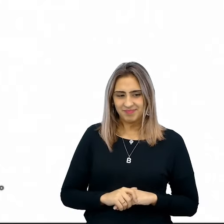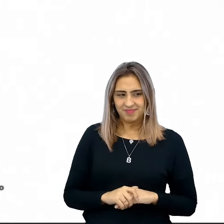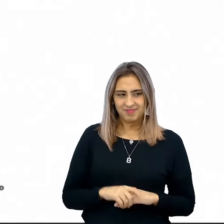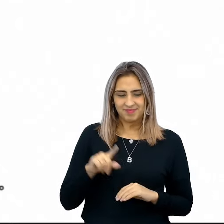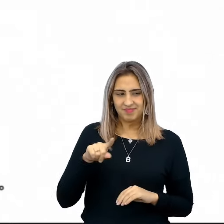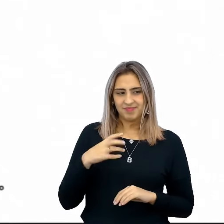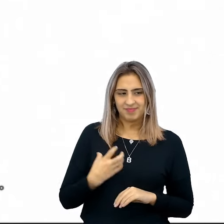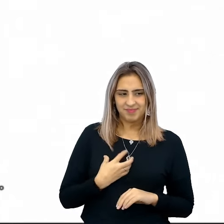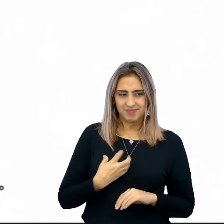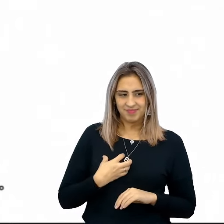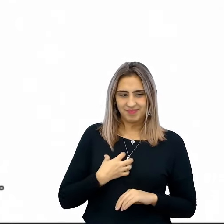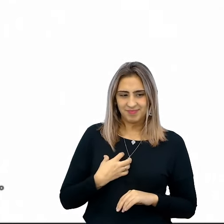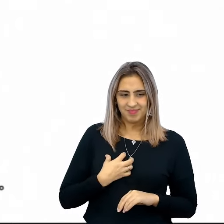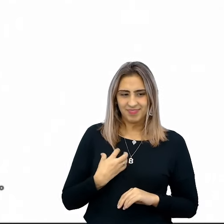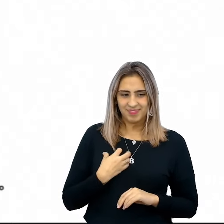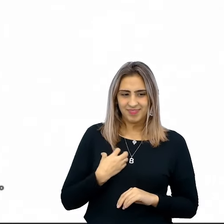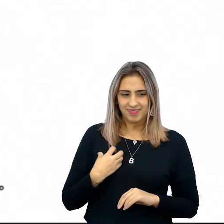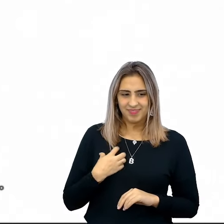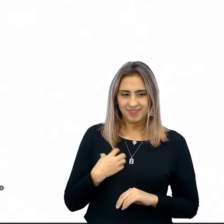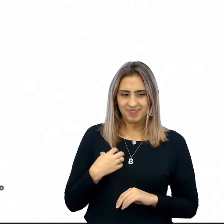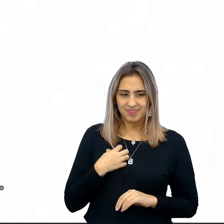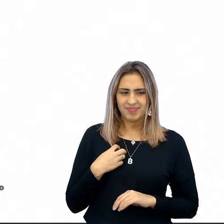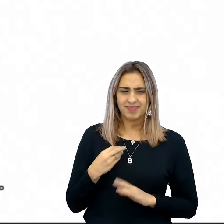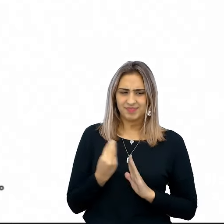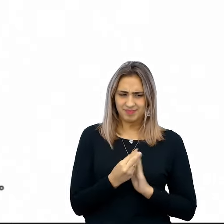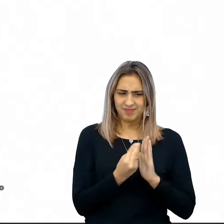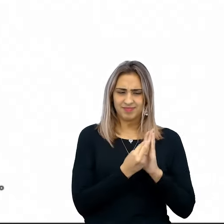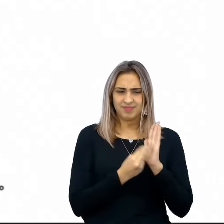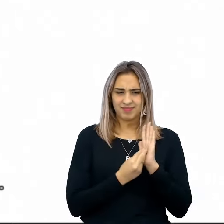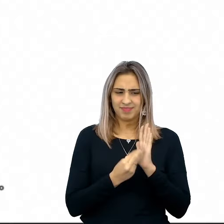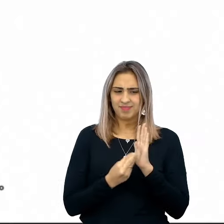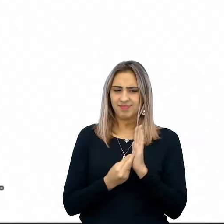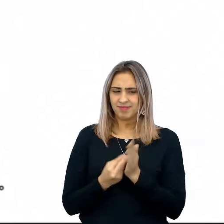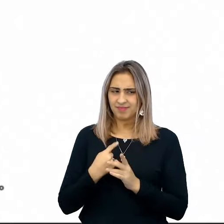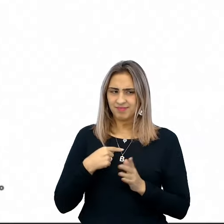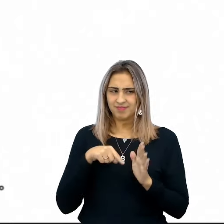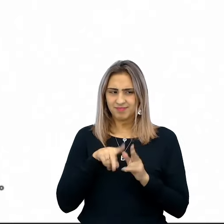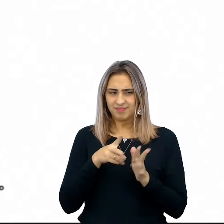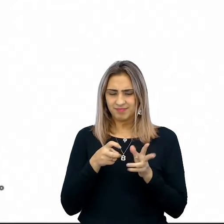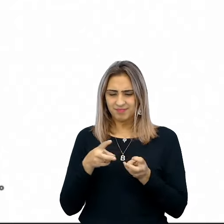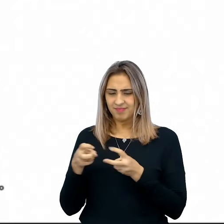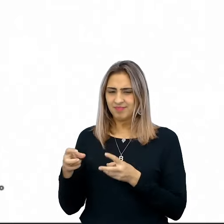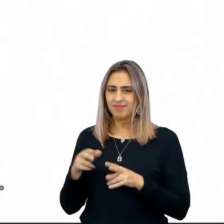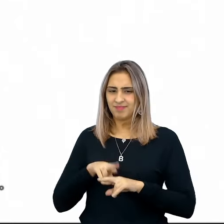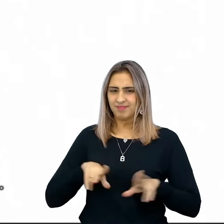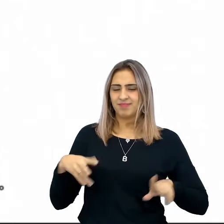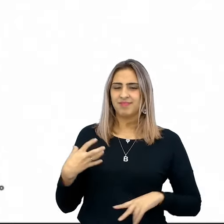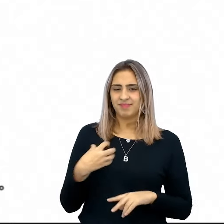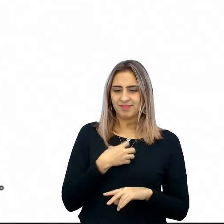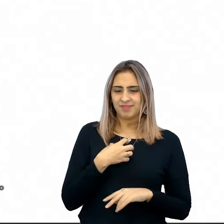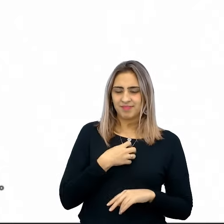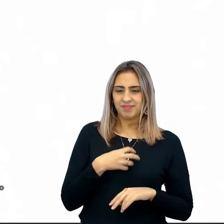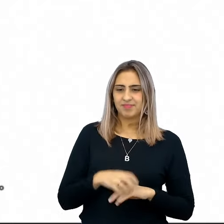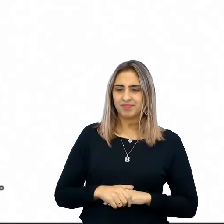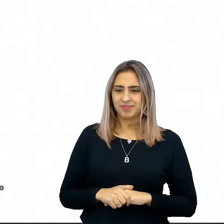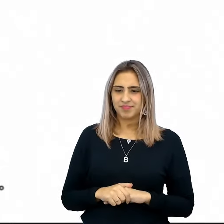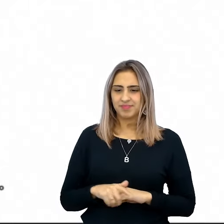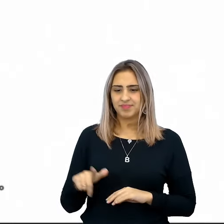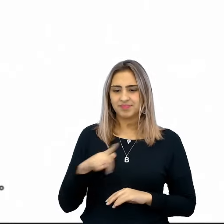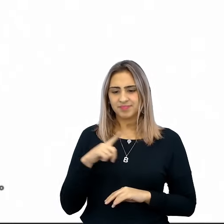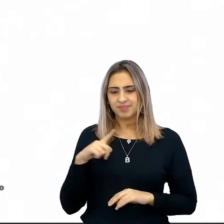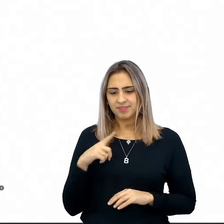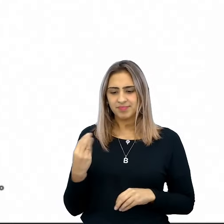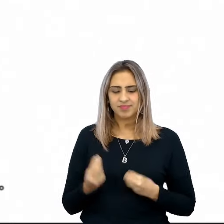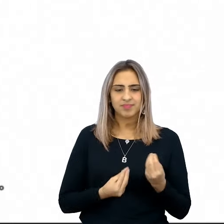tipo de pergunta, né, de problema, retomar a pergunta, destacar e perceber as várias formas, né, que tem, que